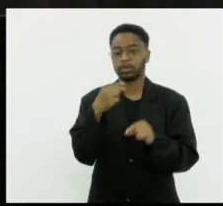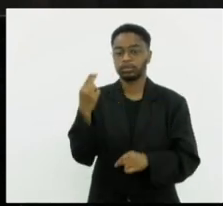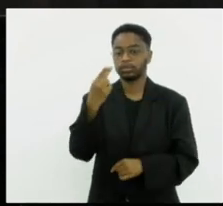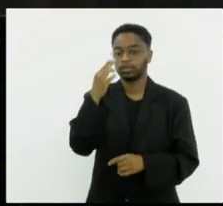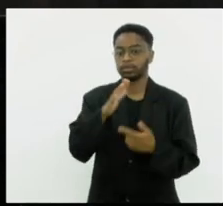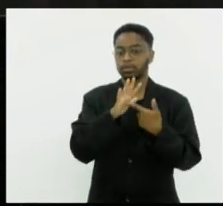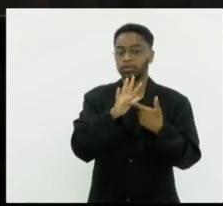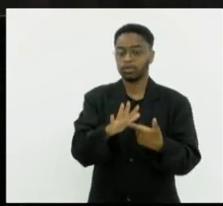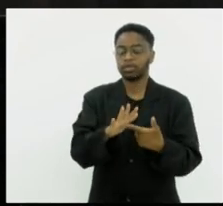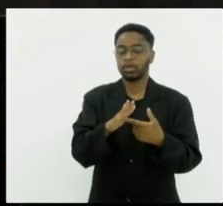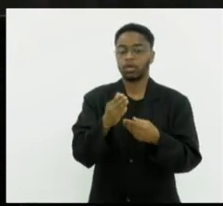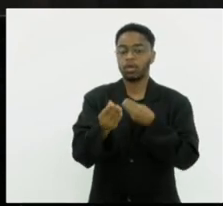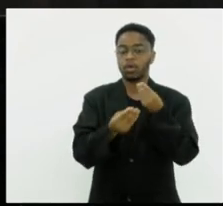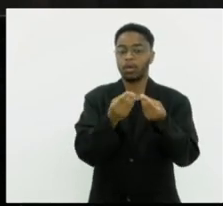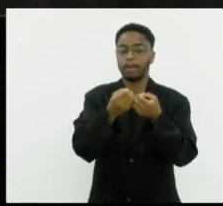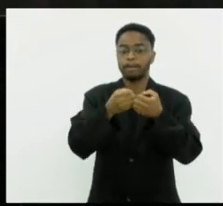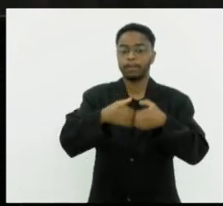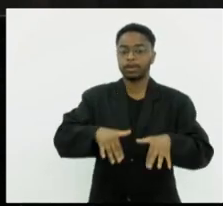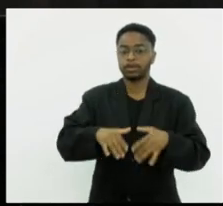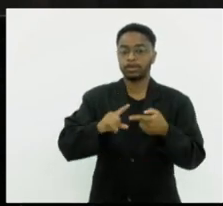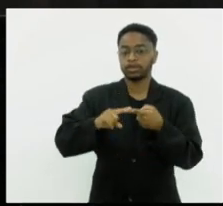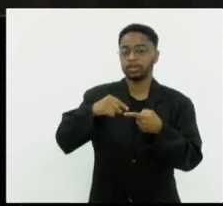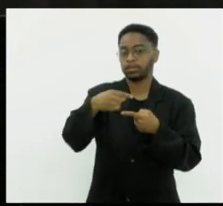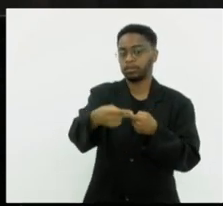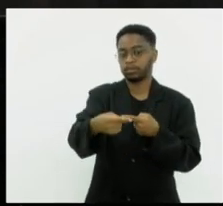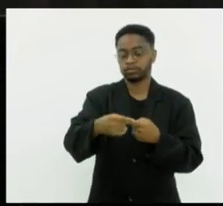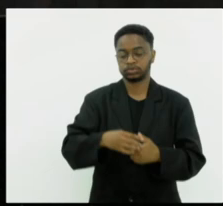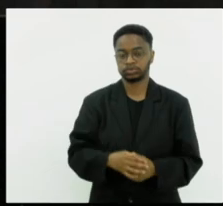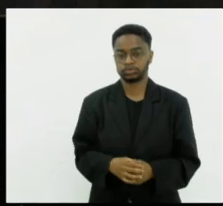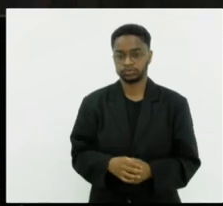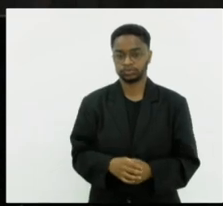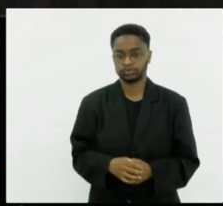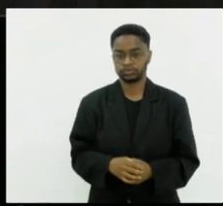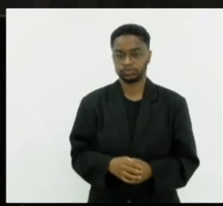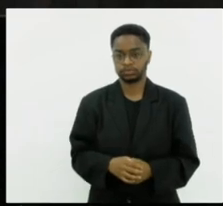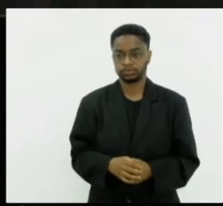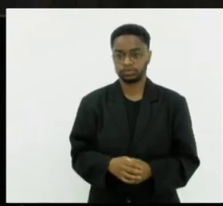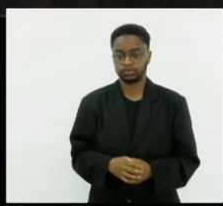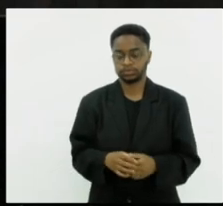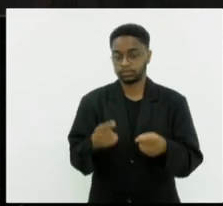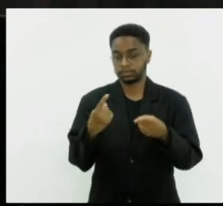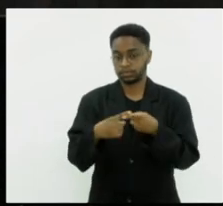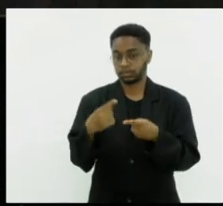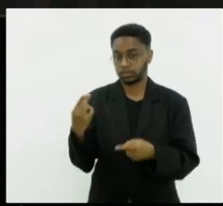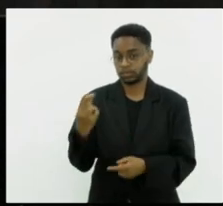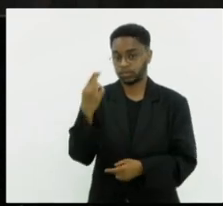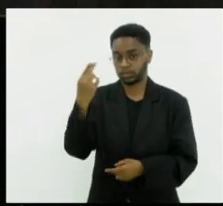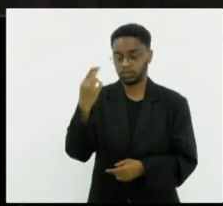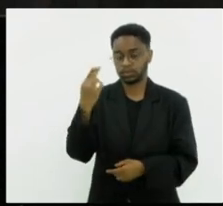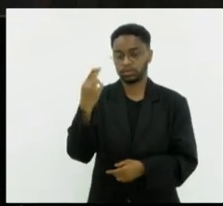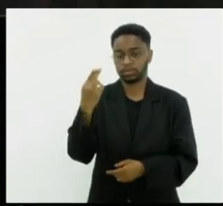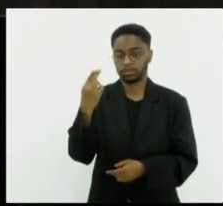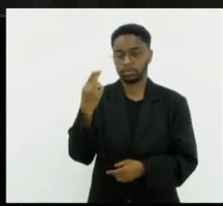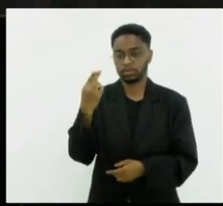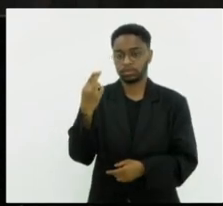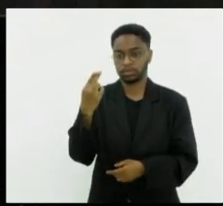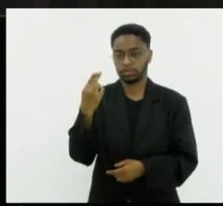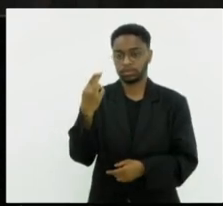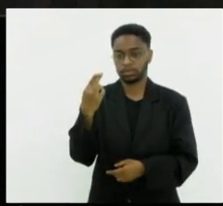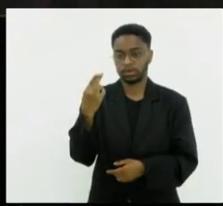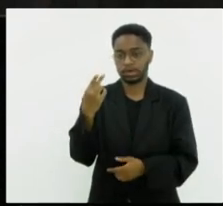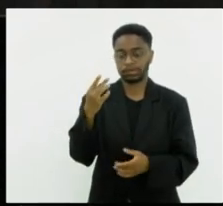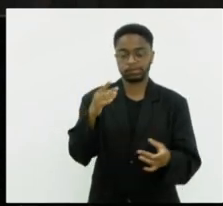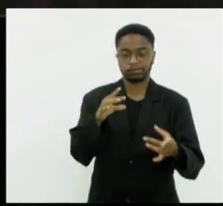um impacto a posteriori, não dá para condicionar um